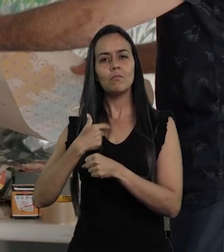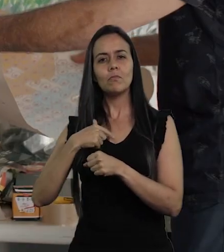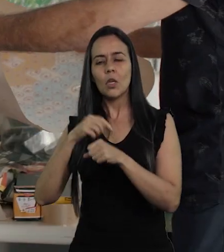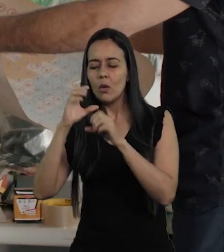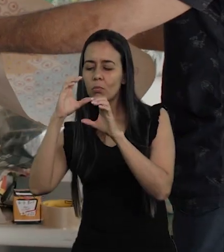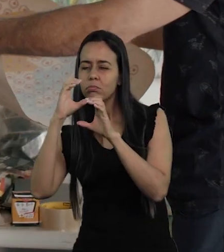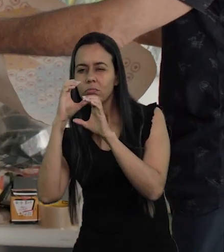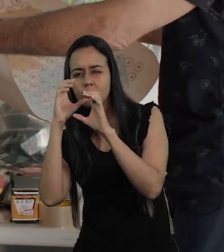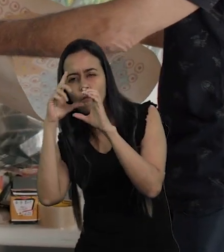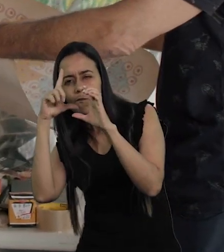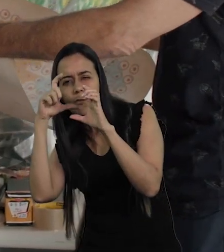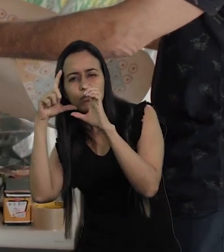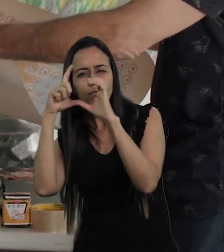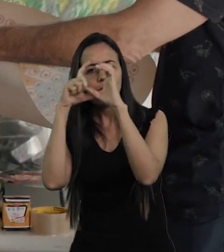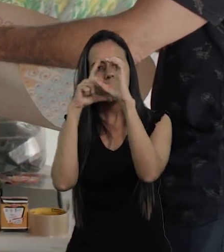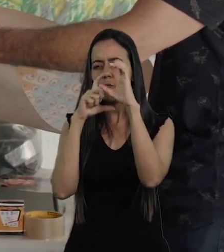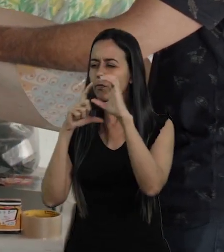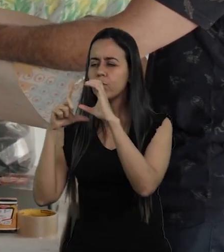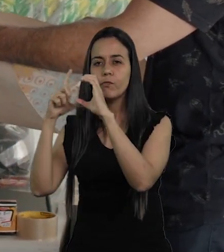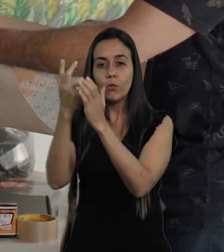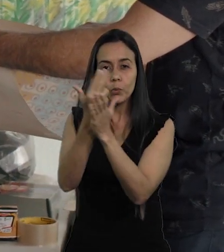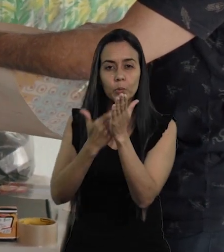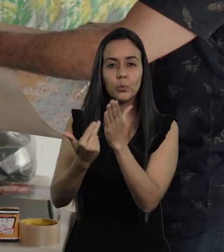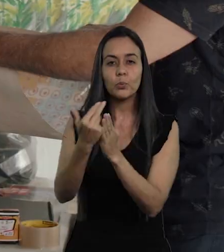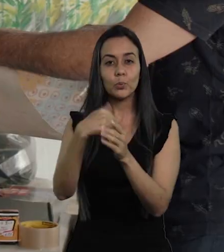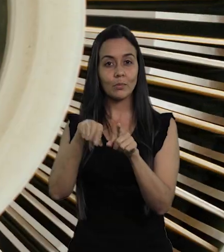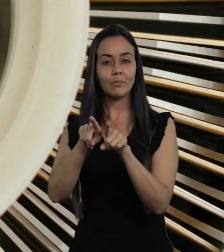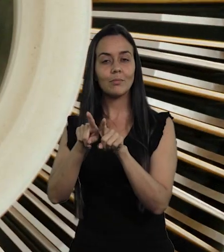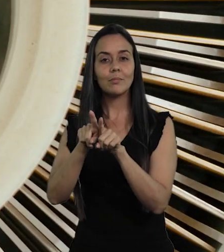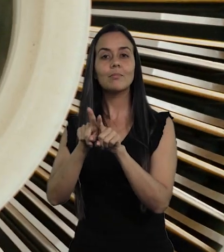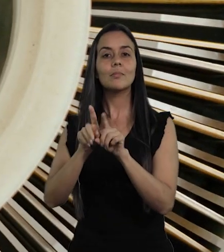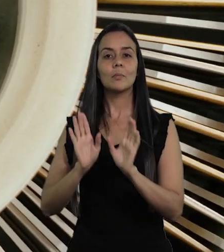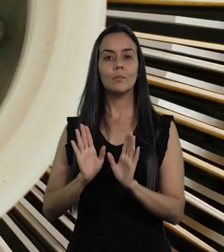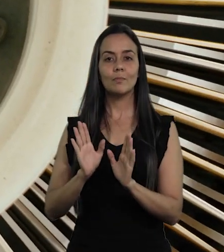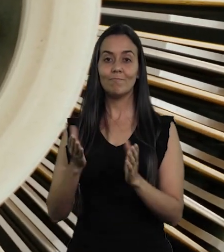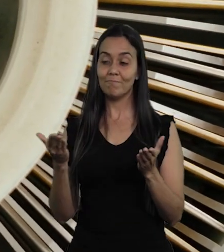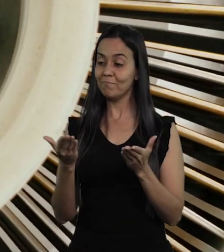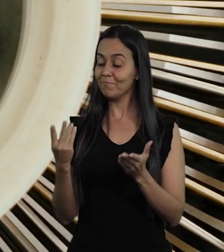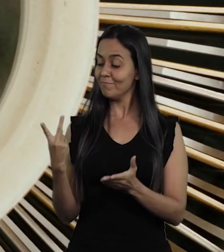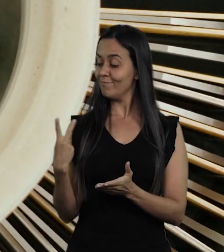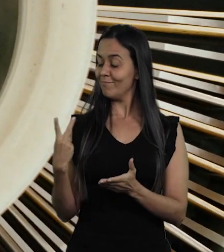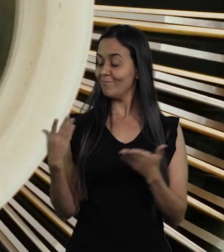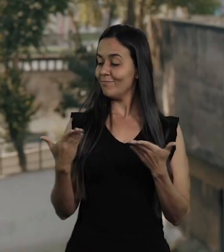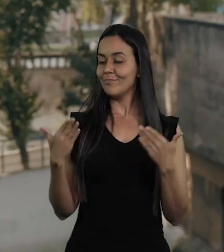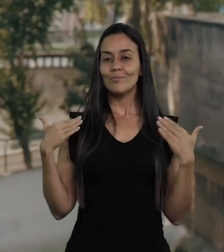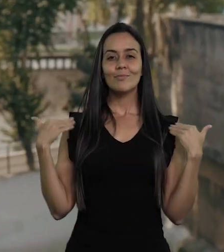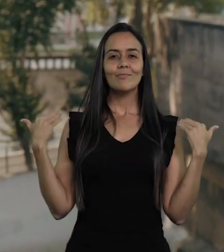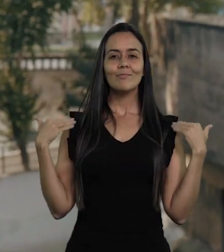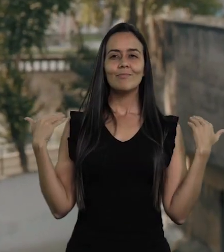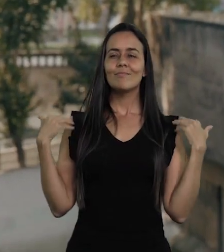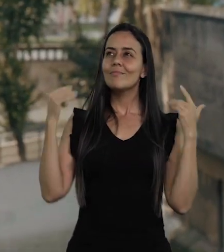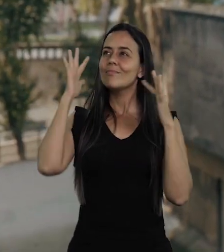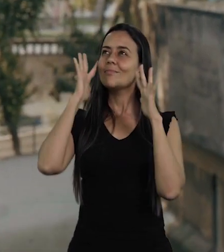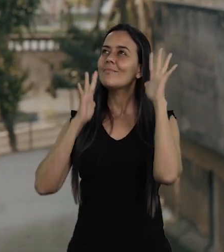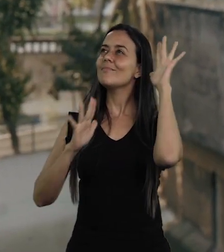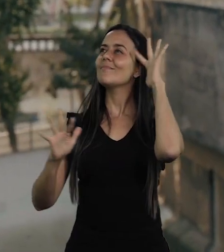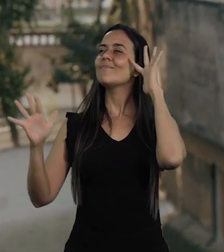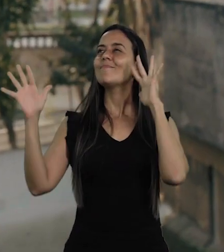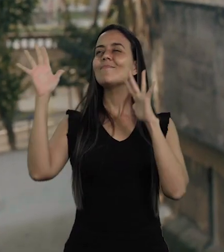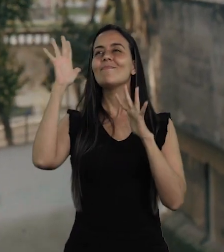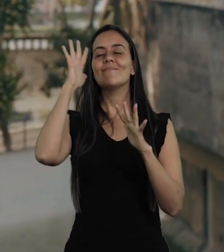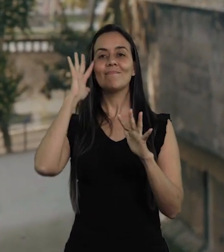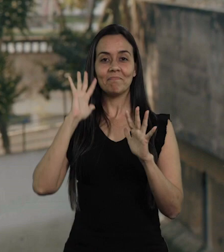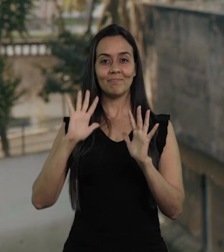fotográficos, desenho e tal. E espero que resulte esse passeio num passeio mental